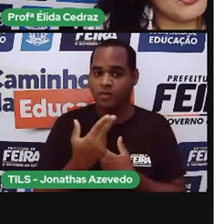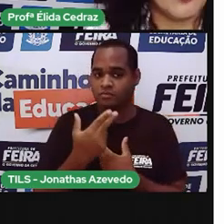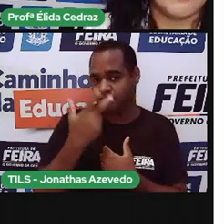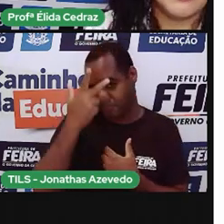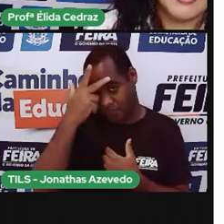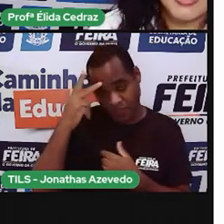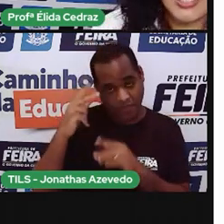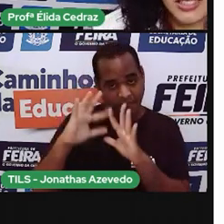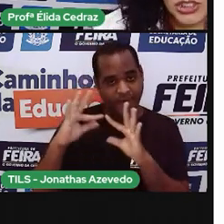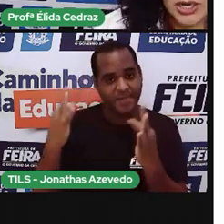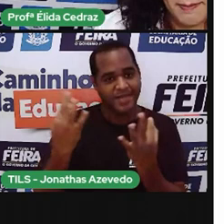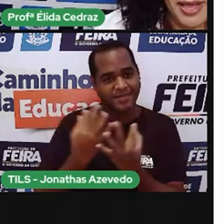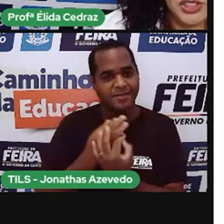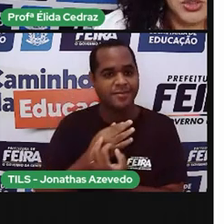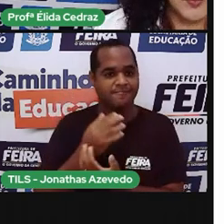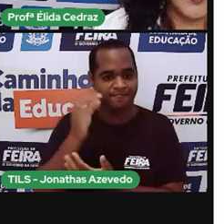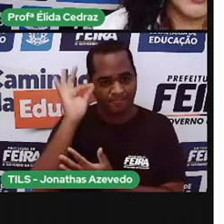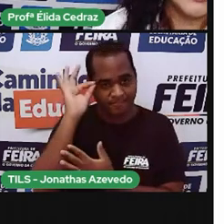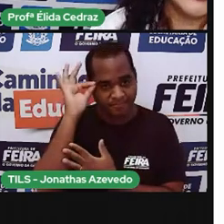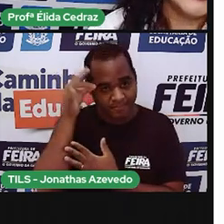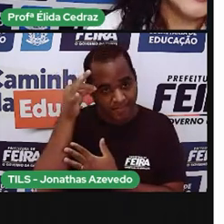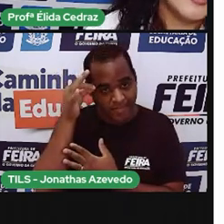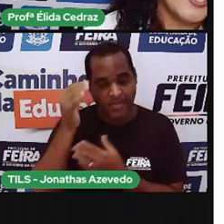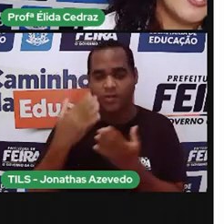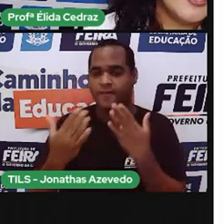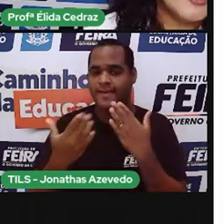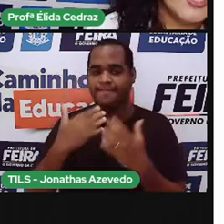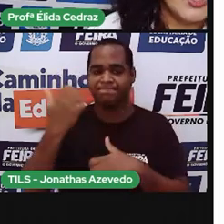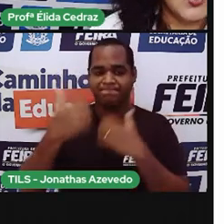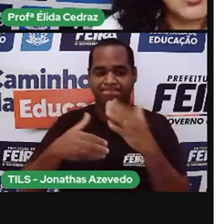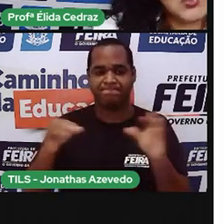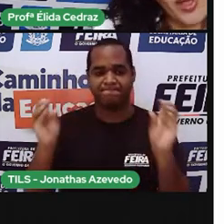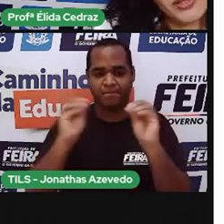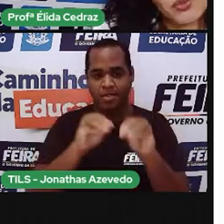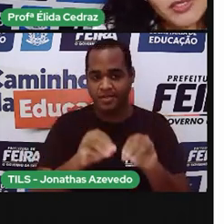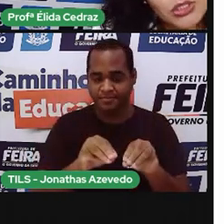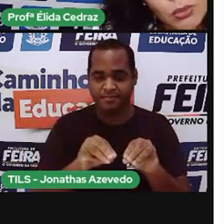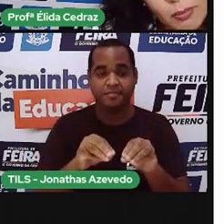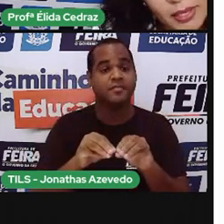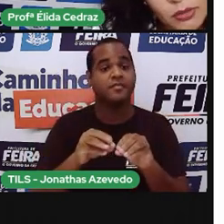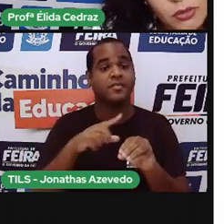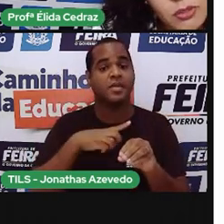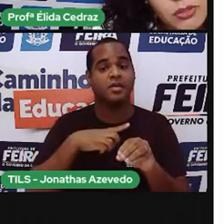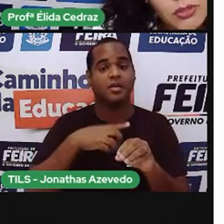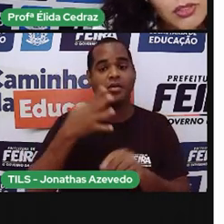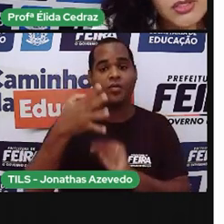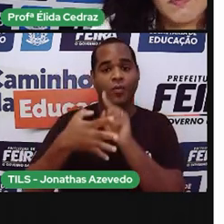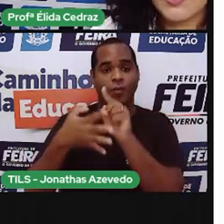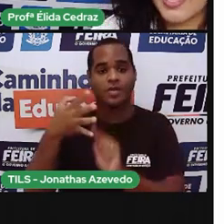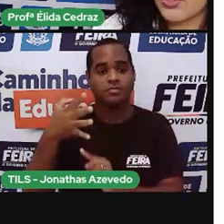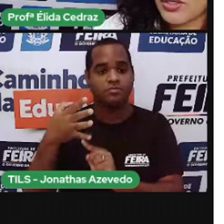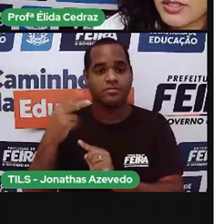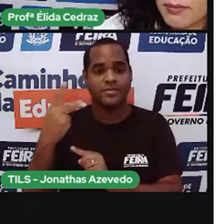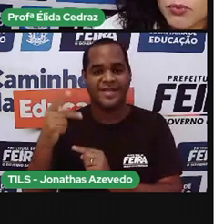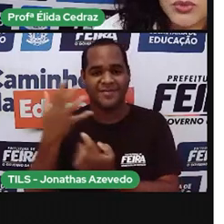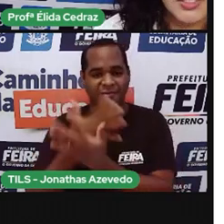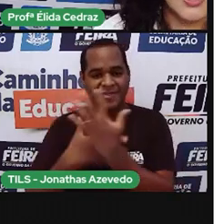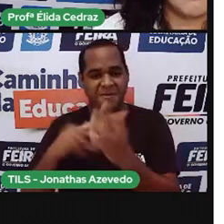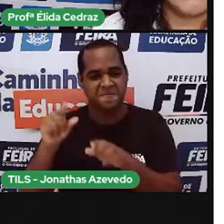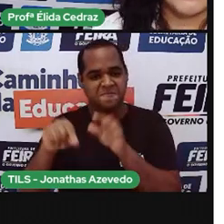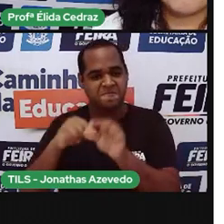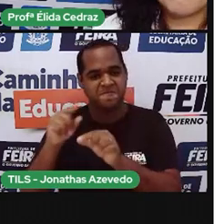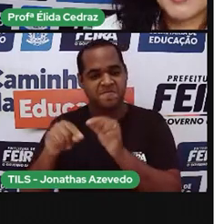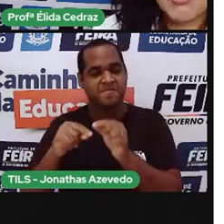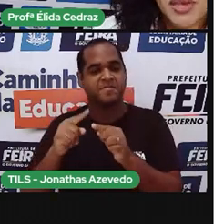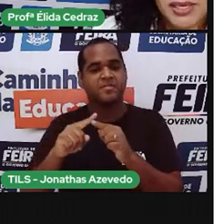algum adulto e registre abaixo. Aí tem os quatro instrumentos da nossa